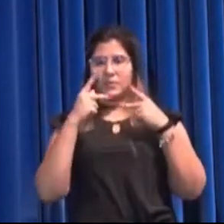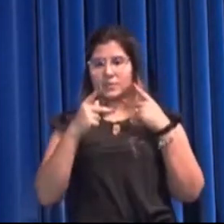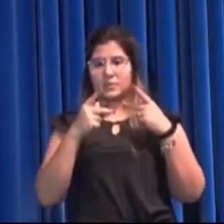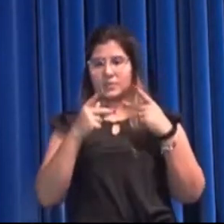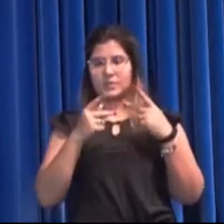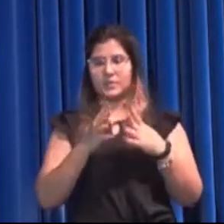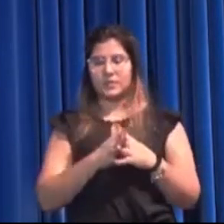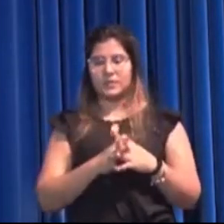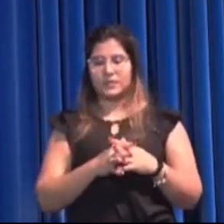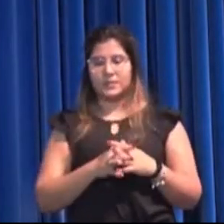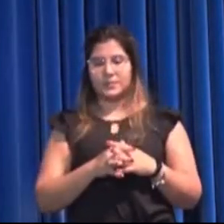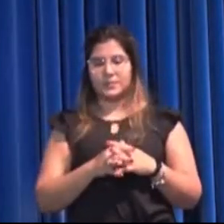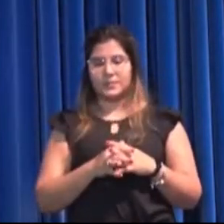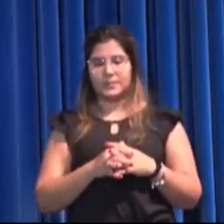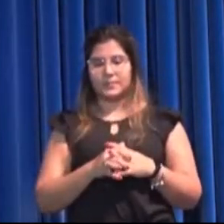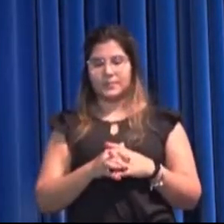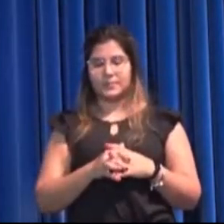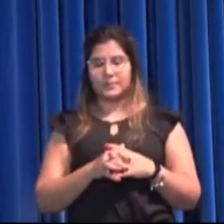9 e 10?